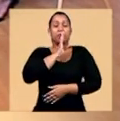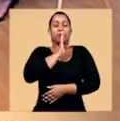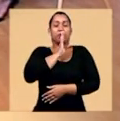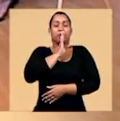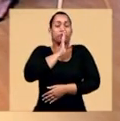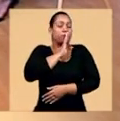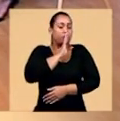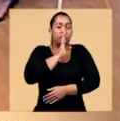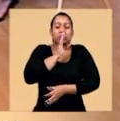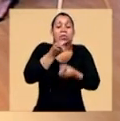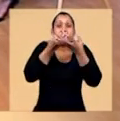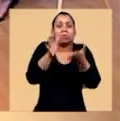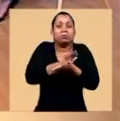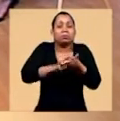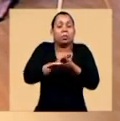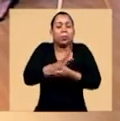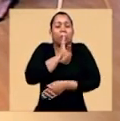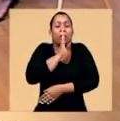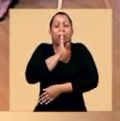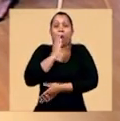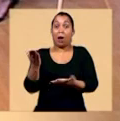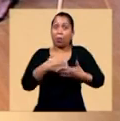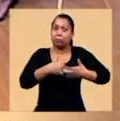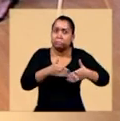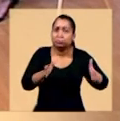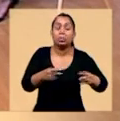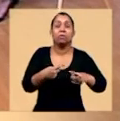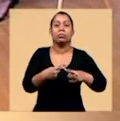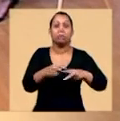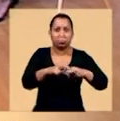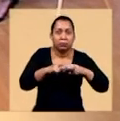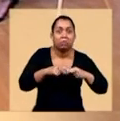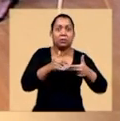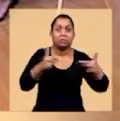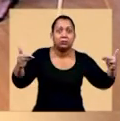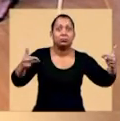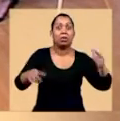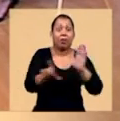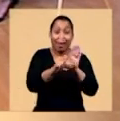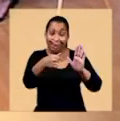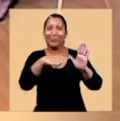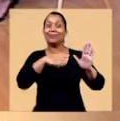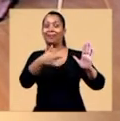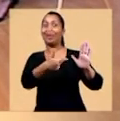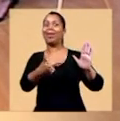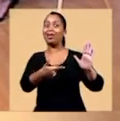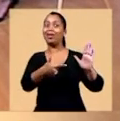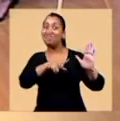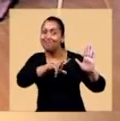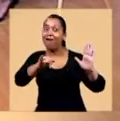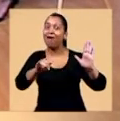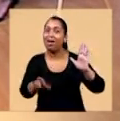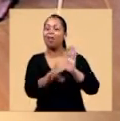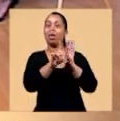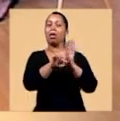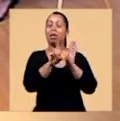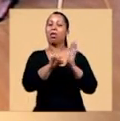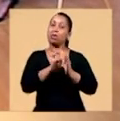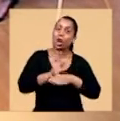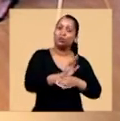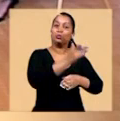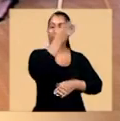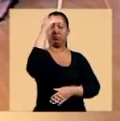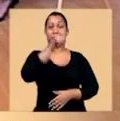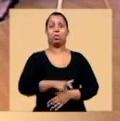pessoas ficam em silêncio e não contam. Mas agora as pessoas estão se abrindo mais por conta disso. Tá virando lei, né, agora? Uhum. Tem lei que ajuda,